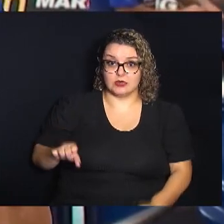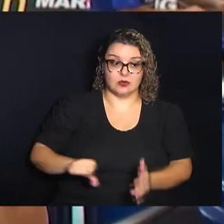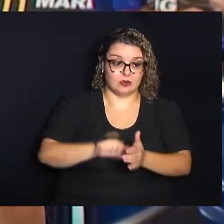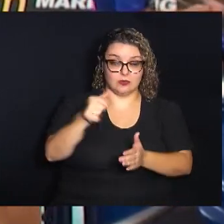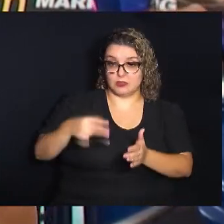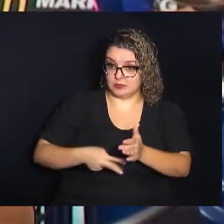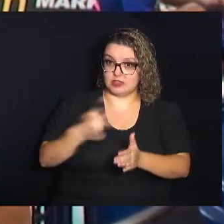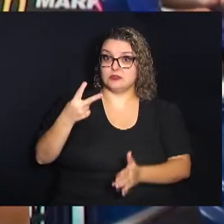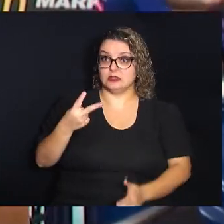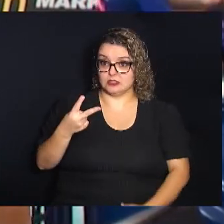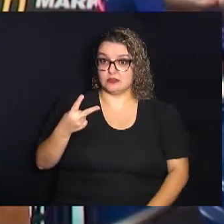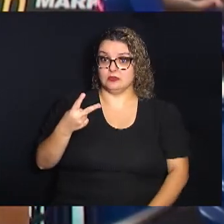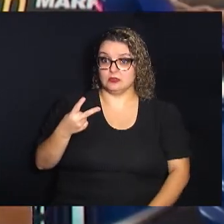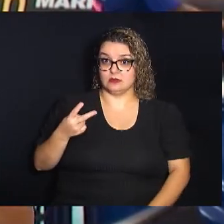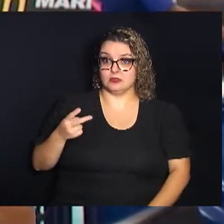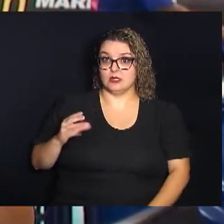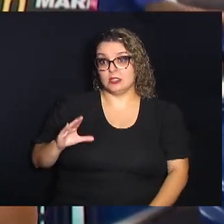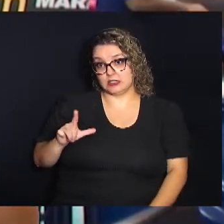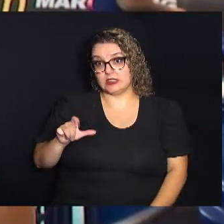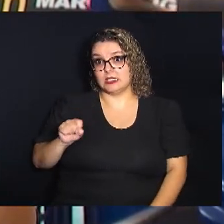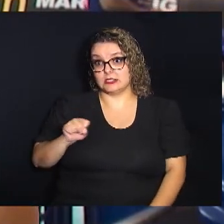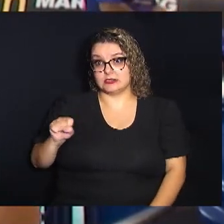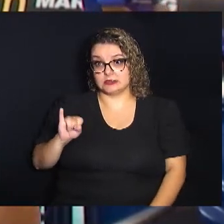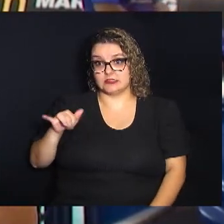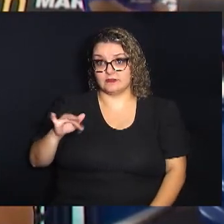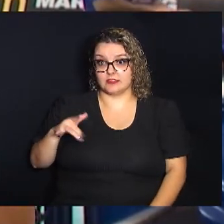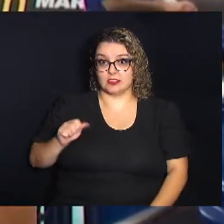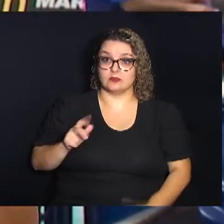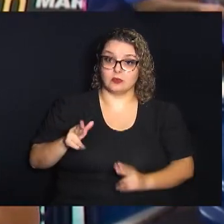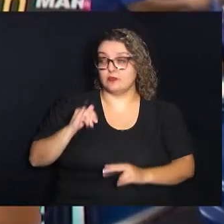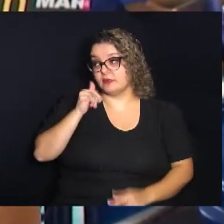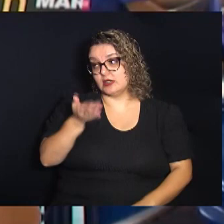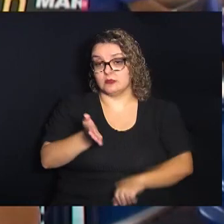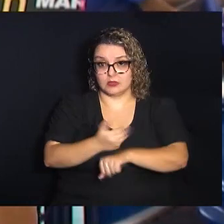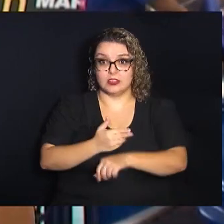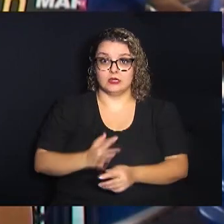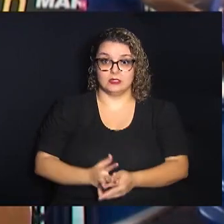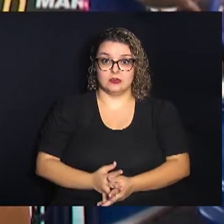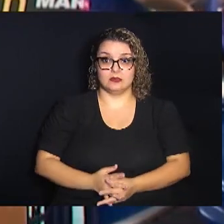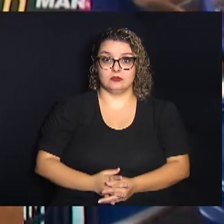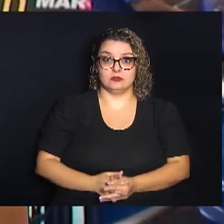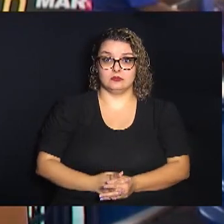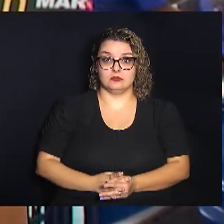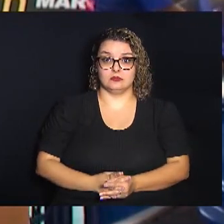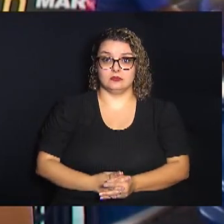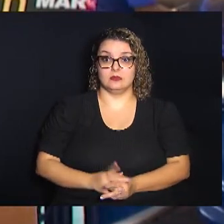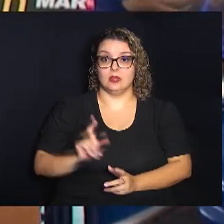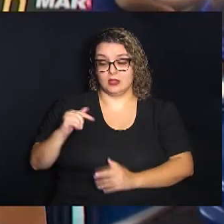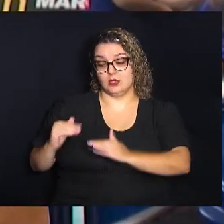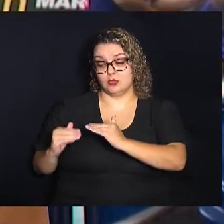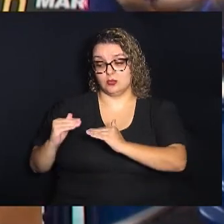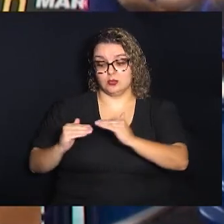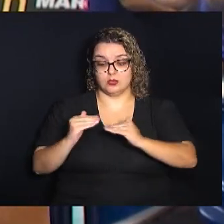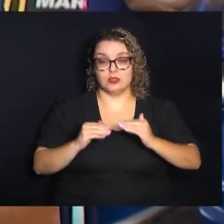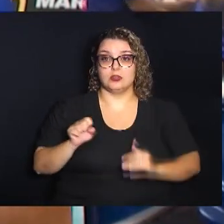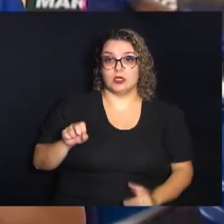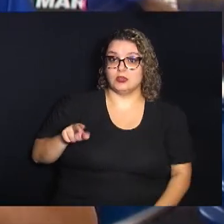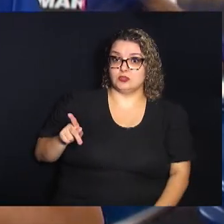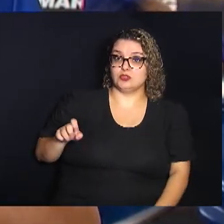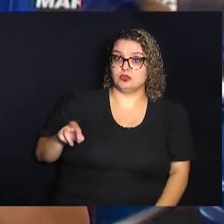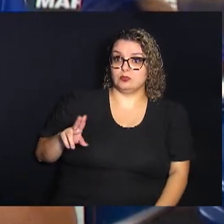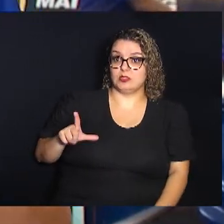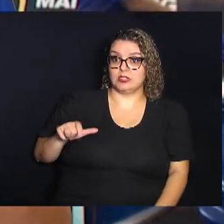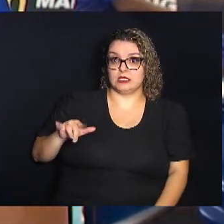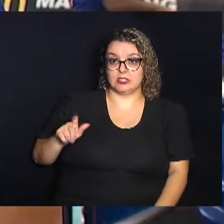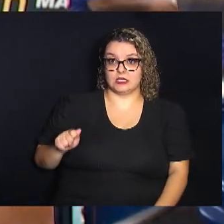segundo classificado. Mas isso, como falei antes, isso fala do equilíbrio da Superliga,